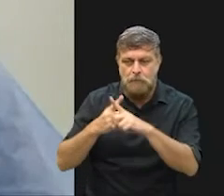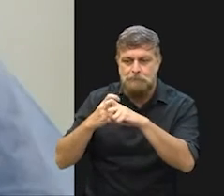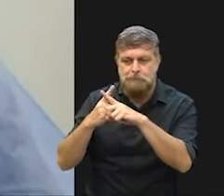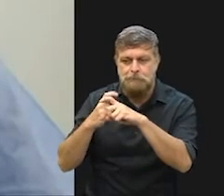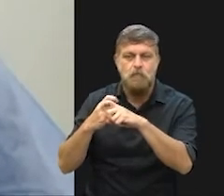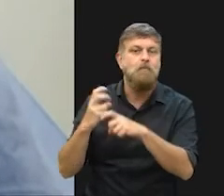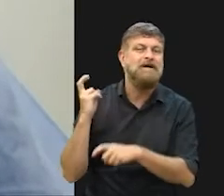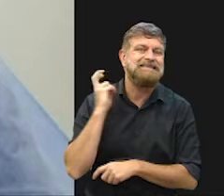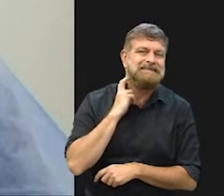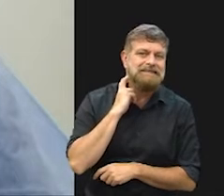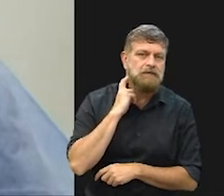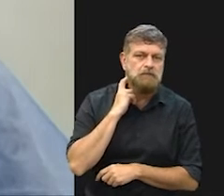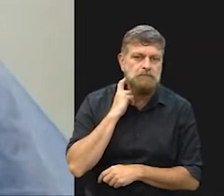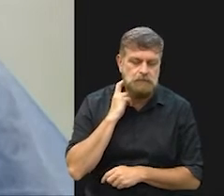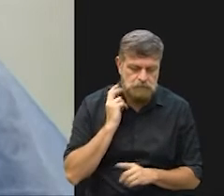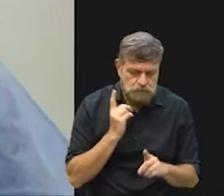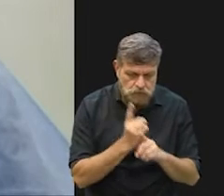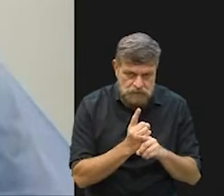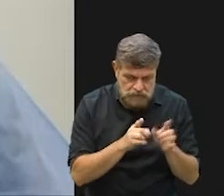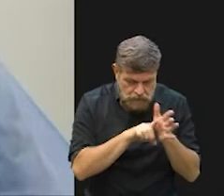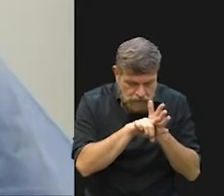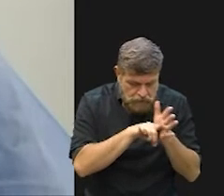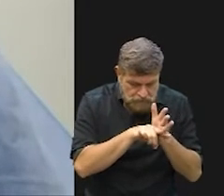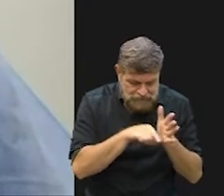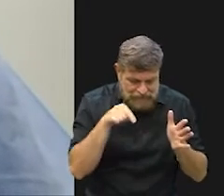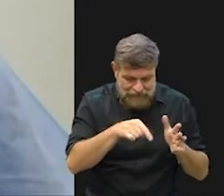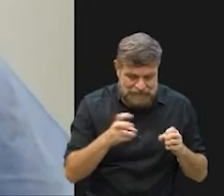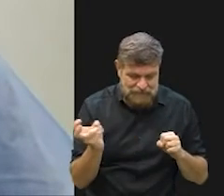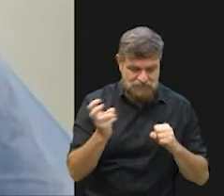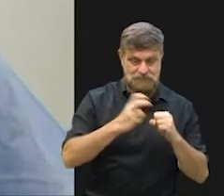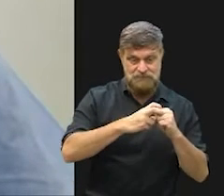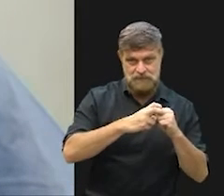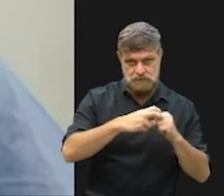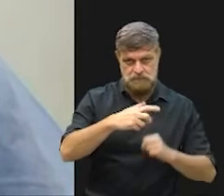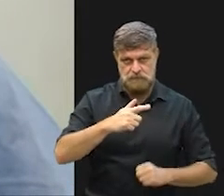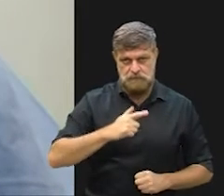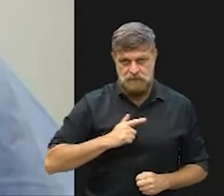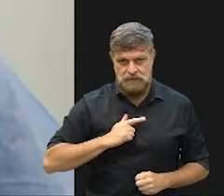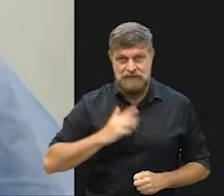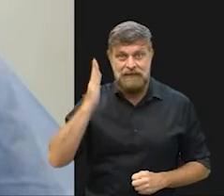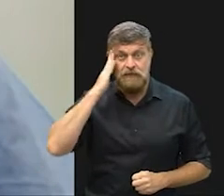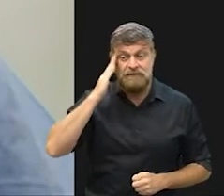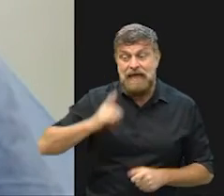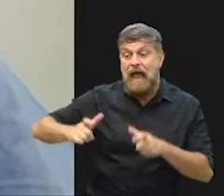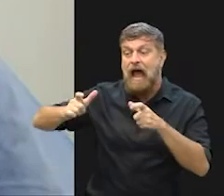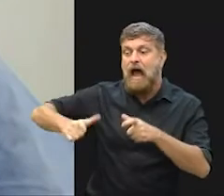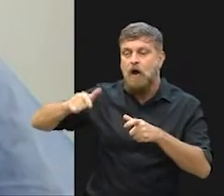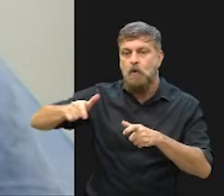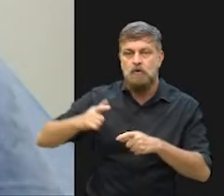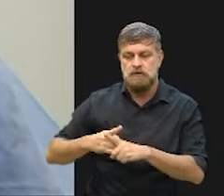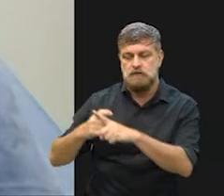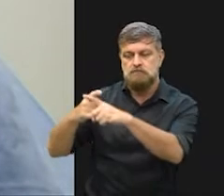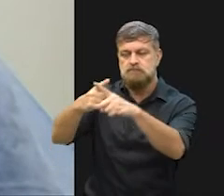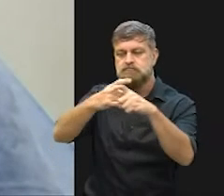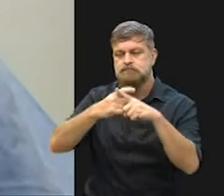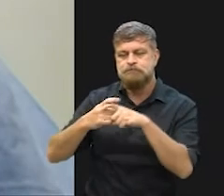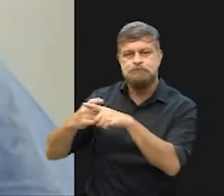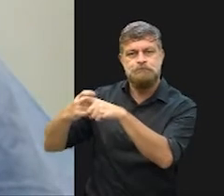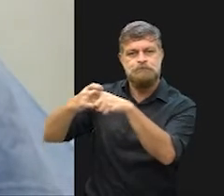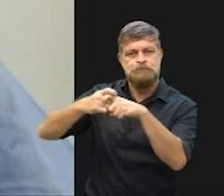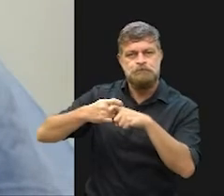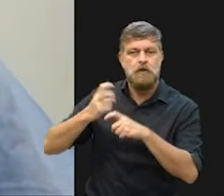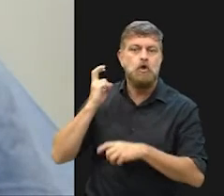que ele pode ter eventualmente importância médica. Eu sei onde esse animal está e eu sei o raio